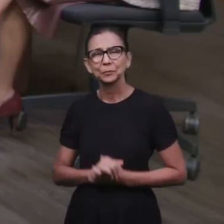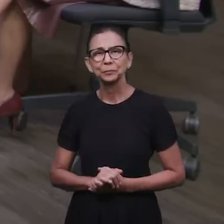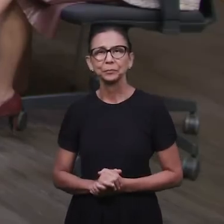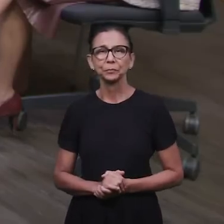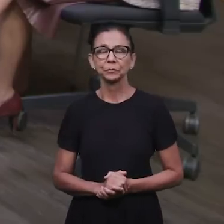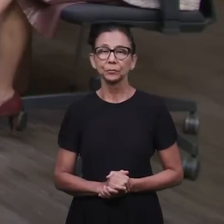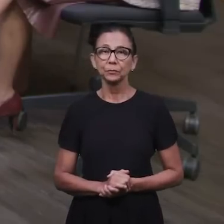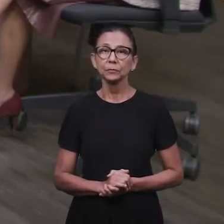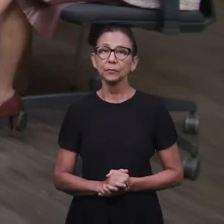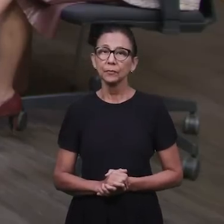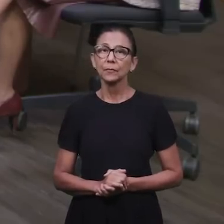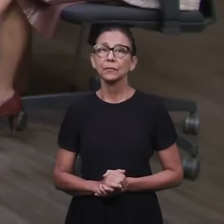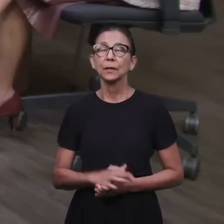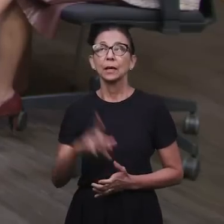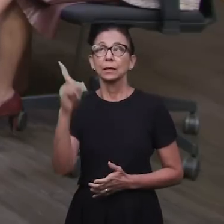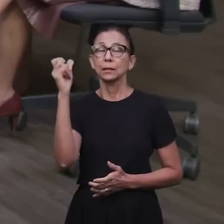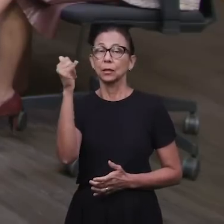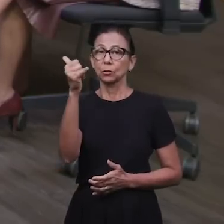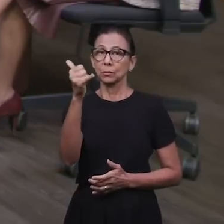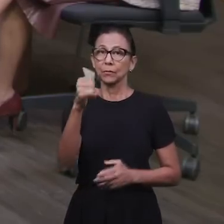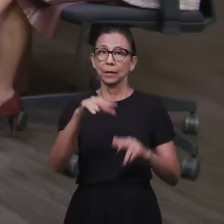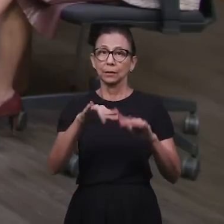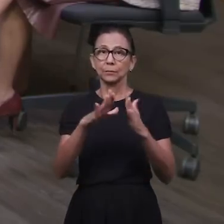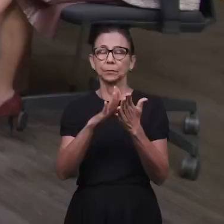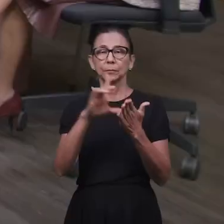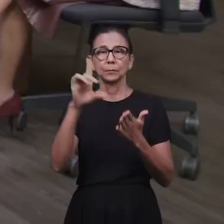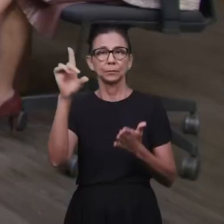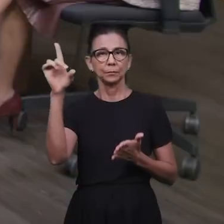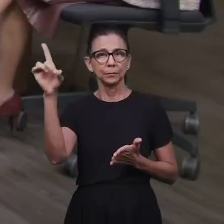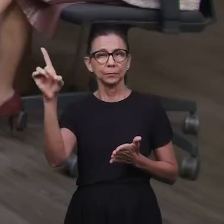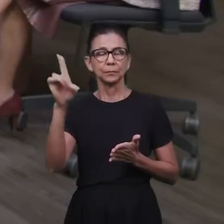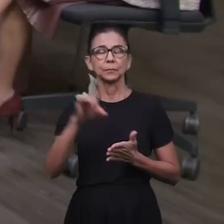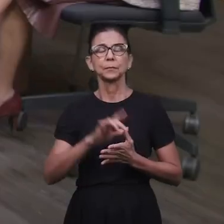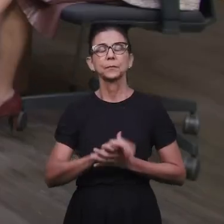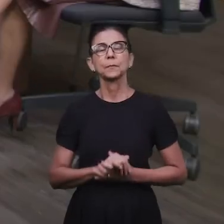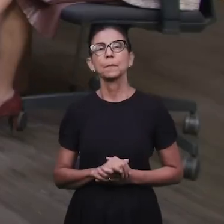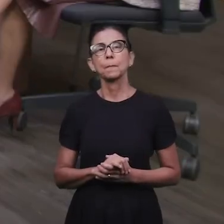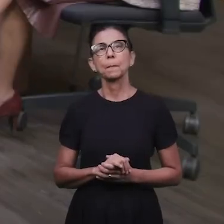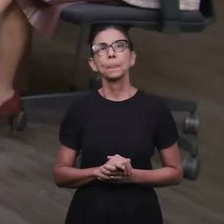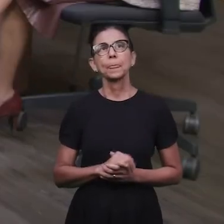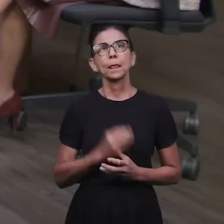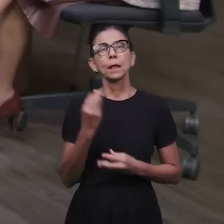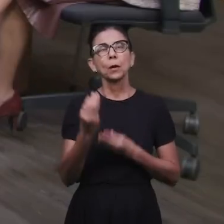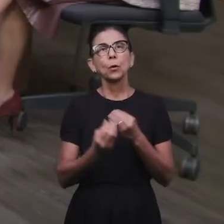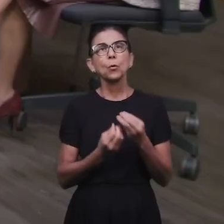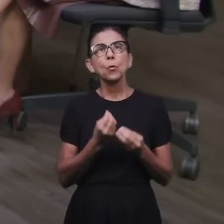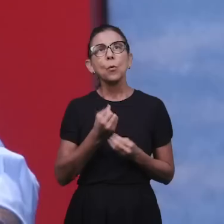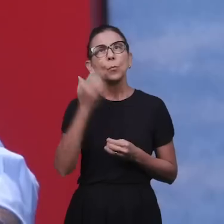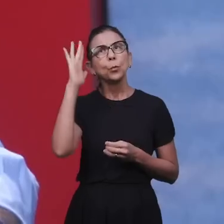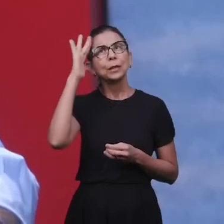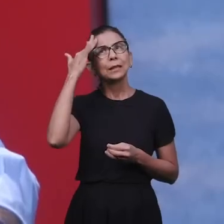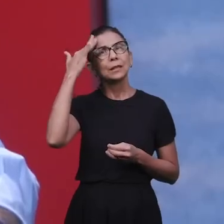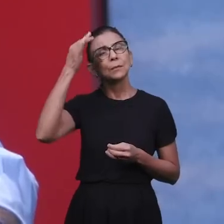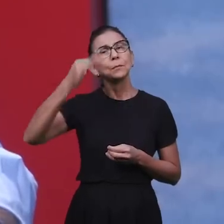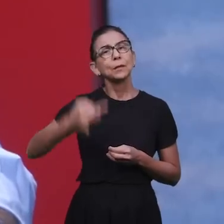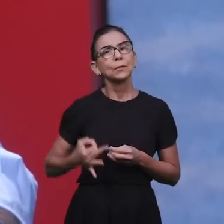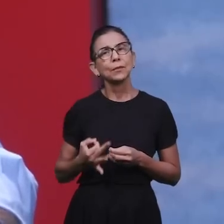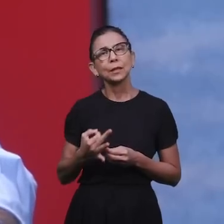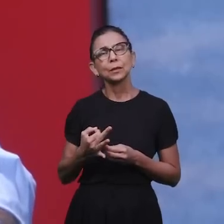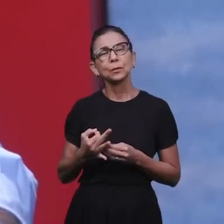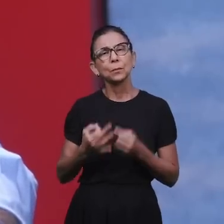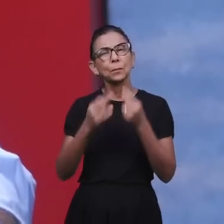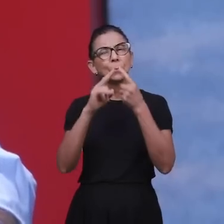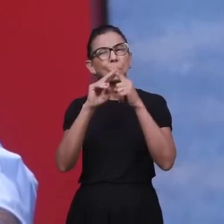este Senhor, ele fala pela sua palavra. Como é que você vai aprimorar o seu discernimento? Sabe como? Quando